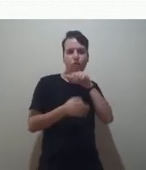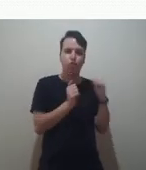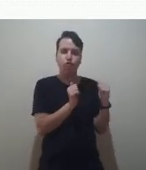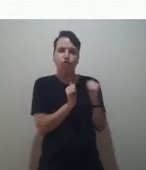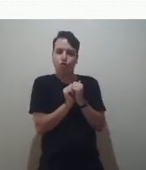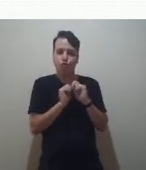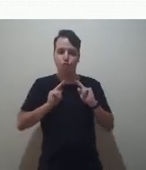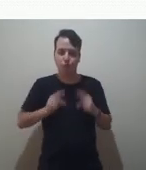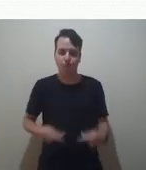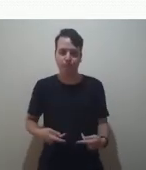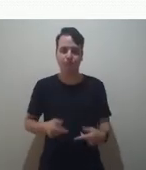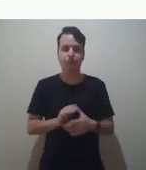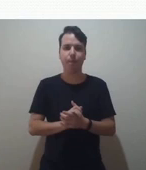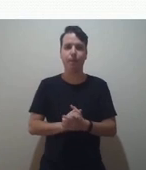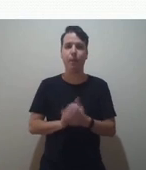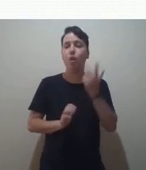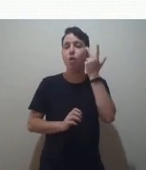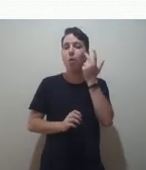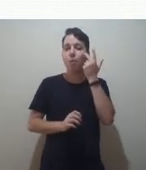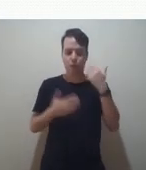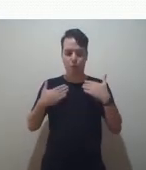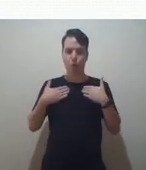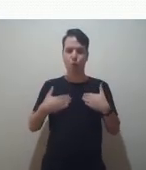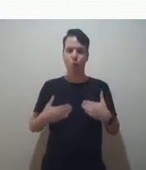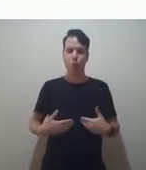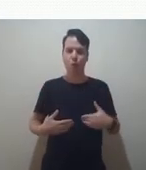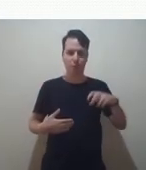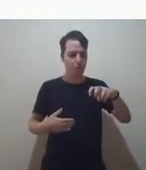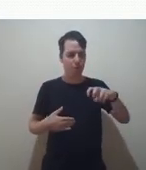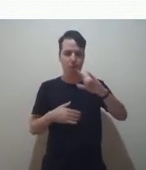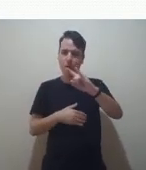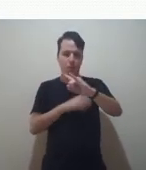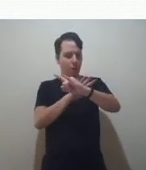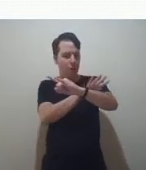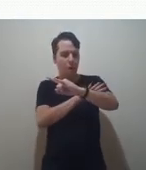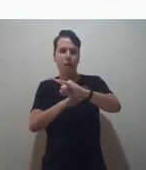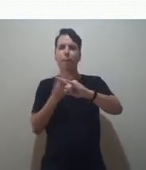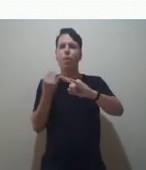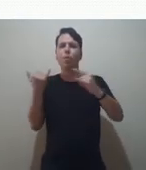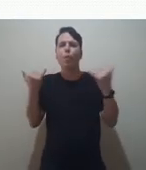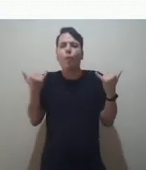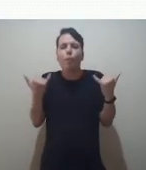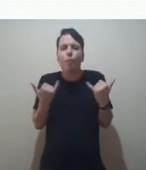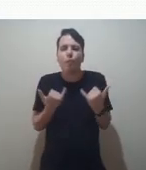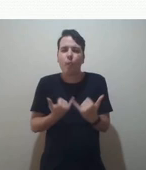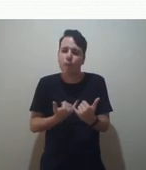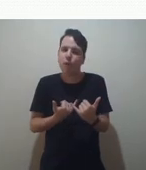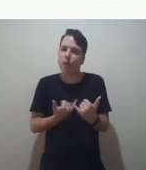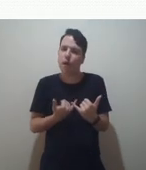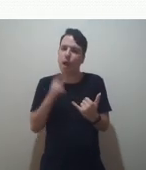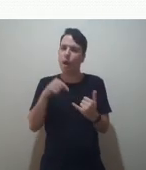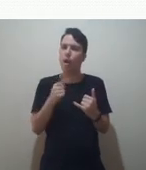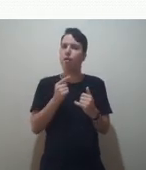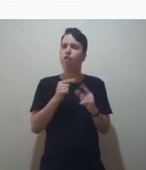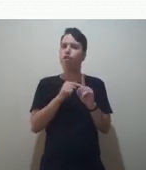companhia. Então, primeiramente, a má condição de score corporal do animal, né? Animais